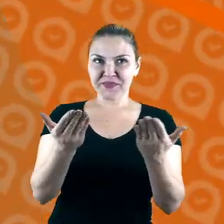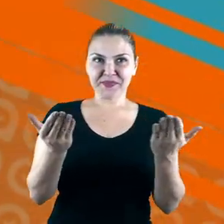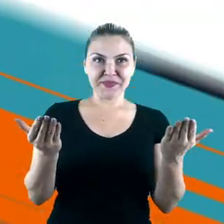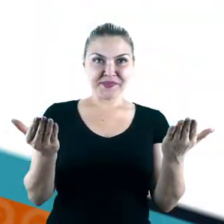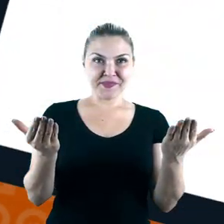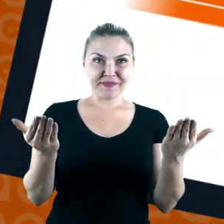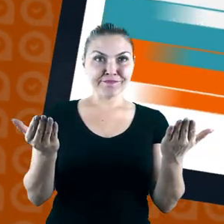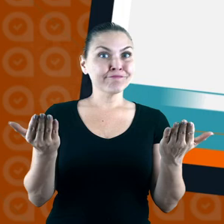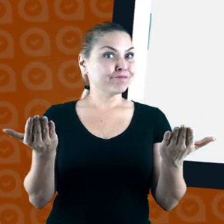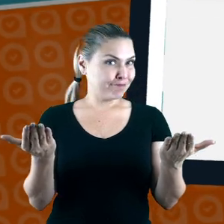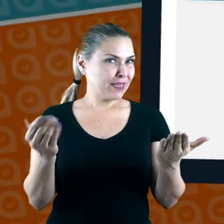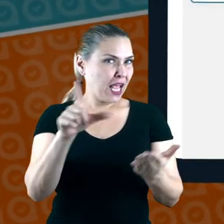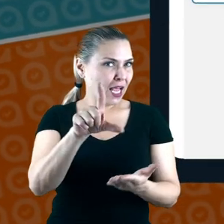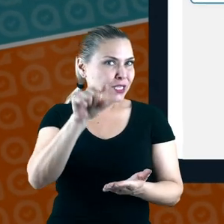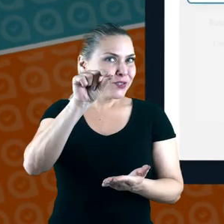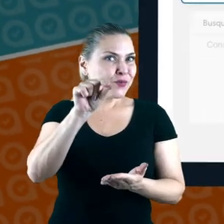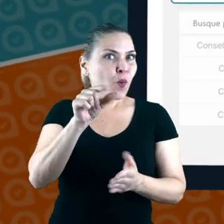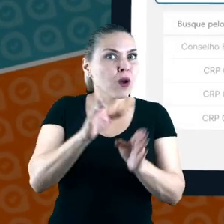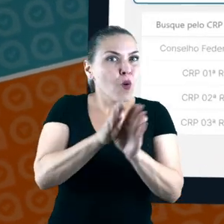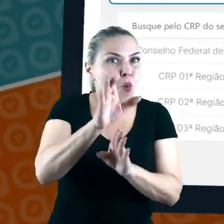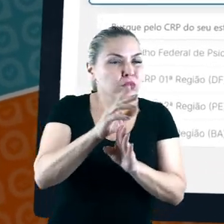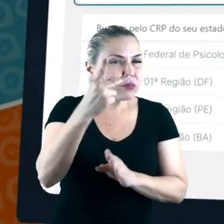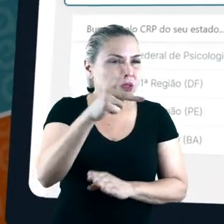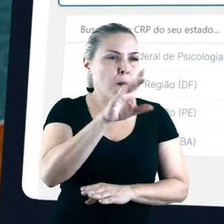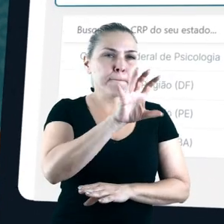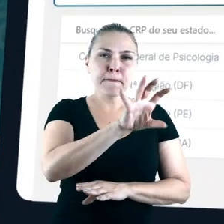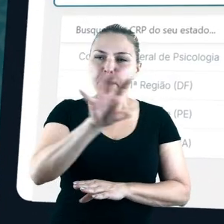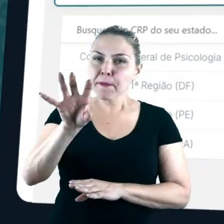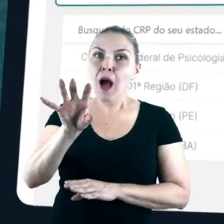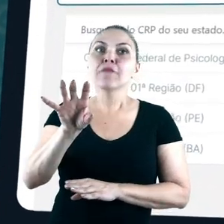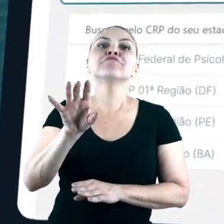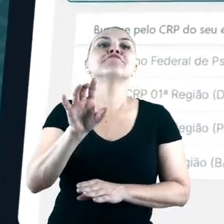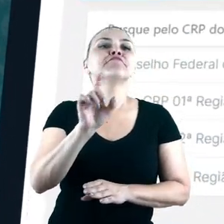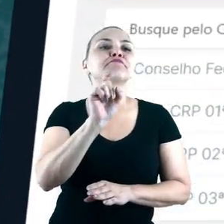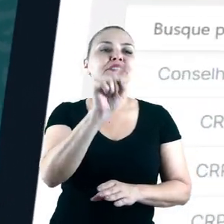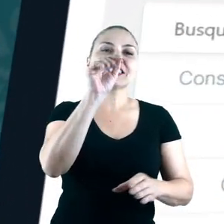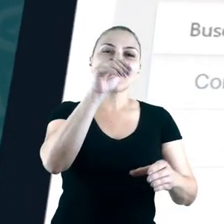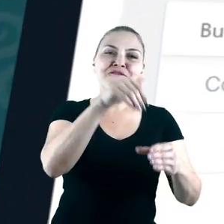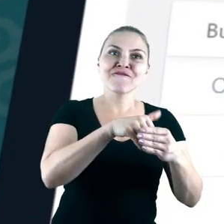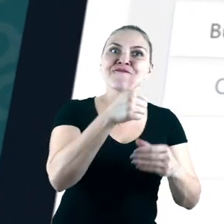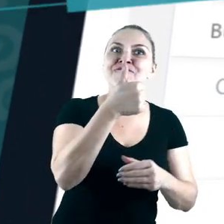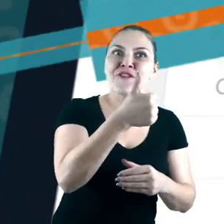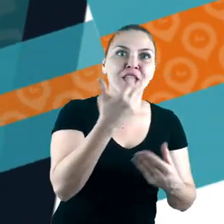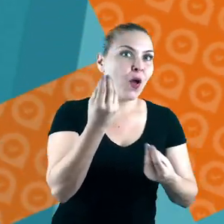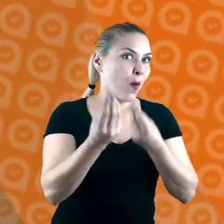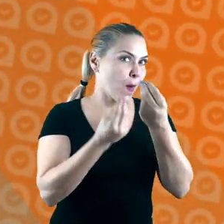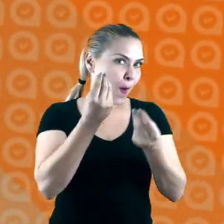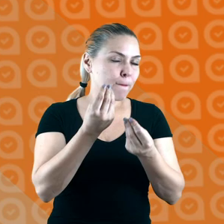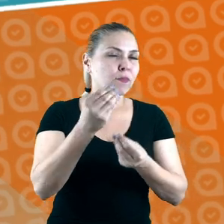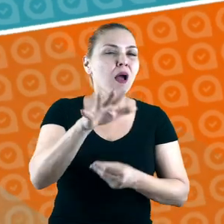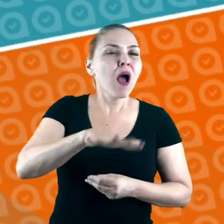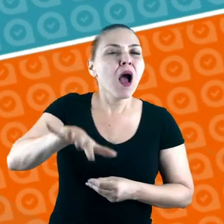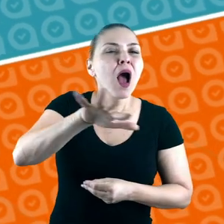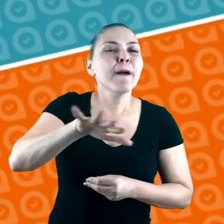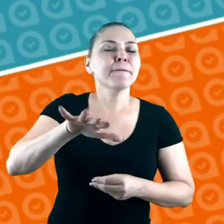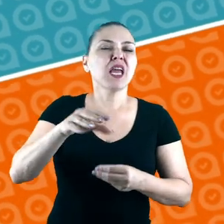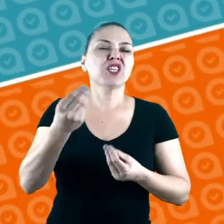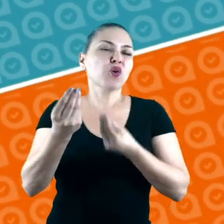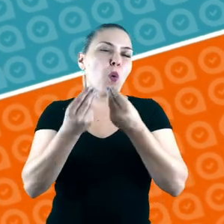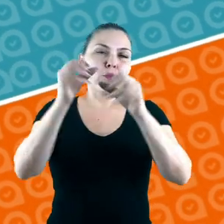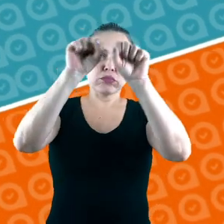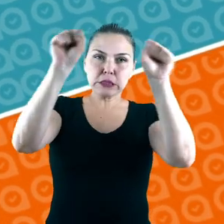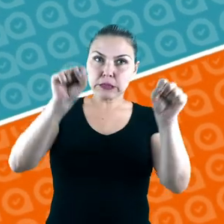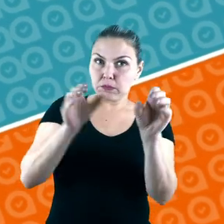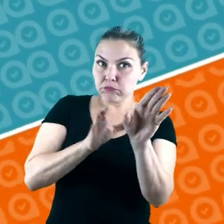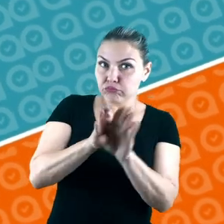eleiçõespsicologia.org.br. Escolha o seu conselho regional e clique em Votar. Para acesso ao ambiente de votação, você